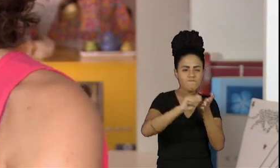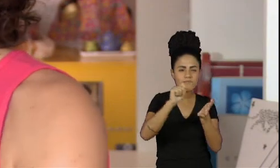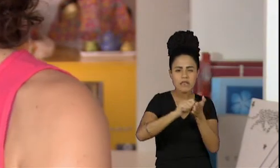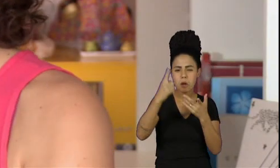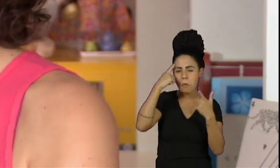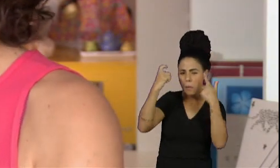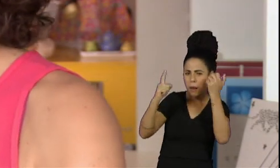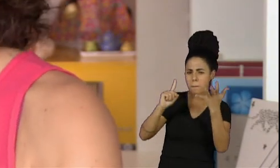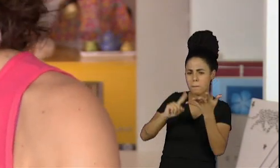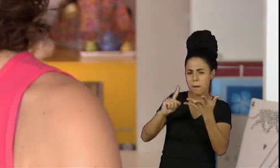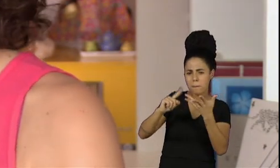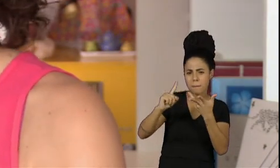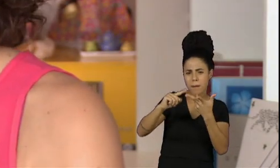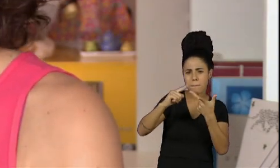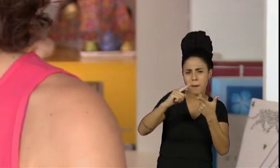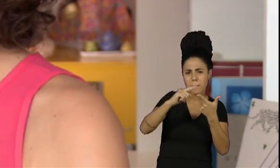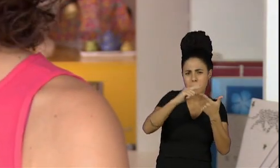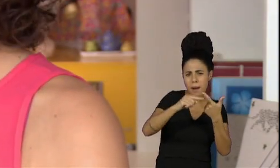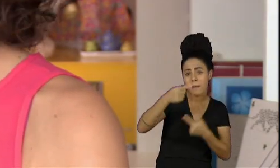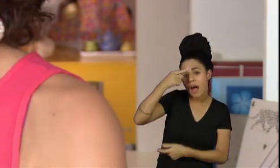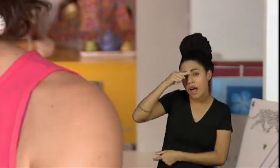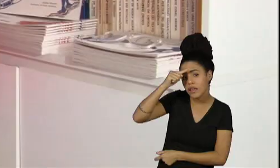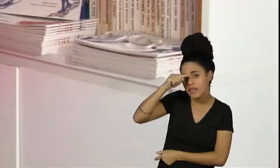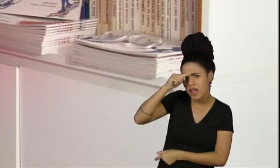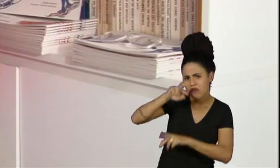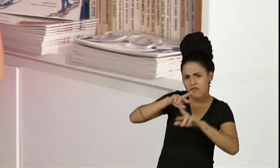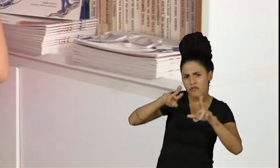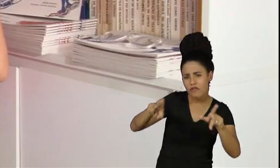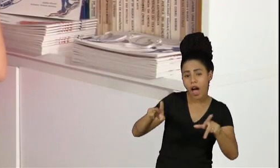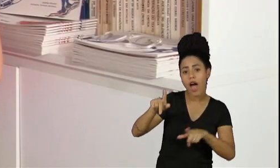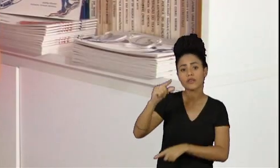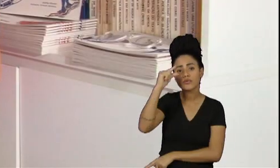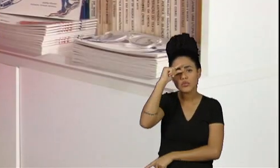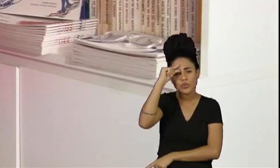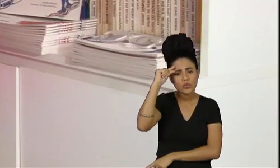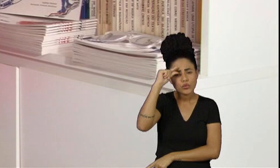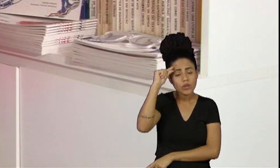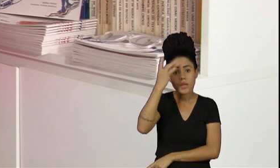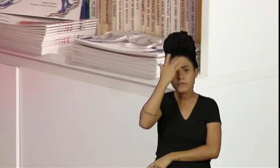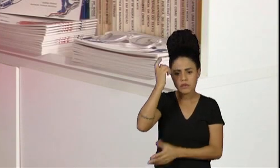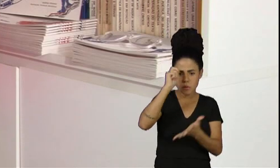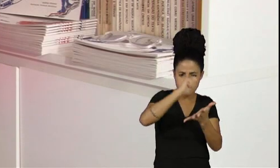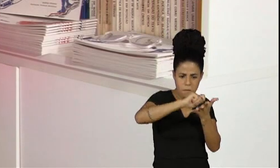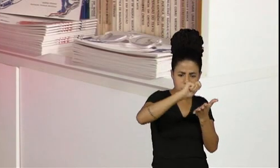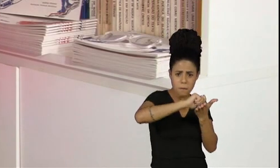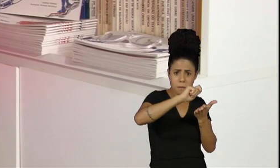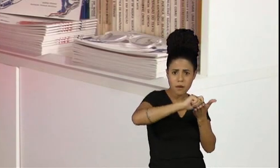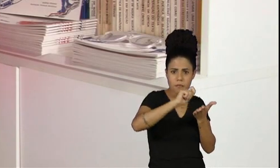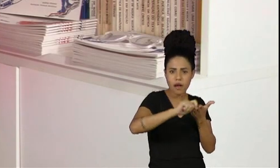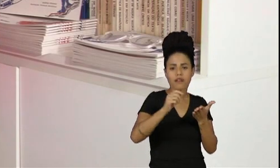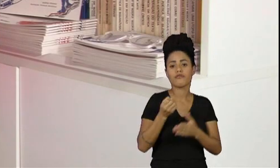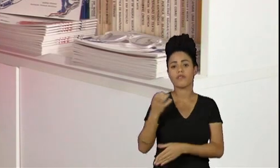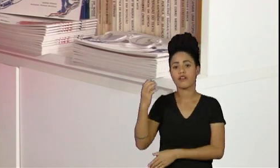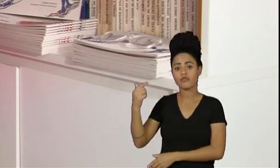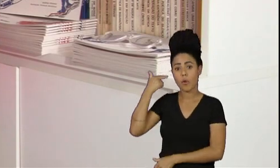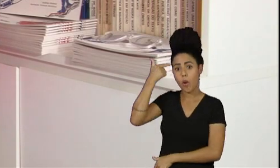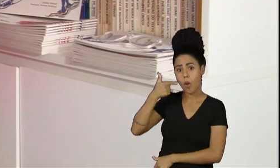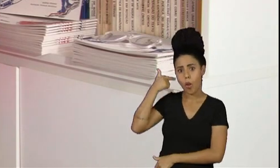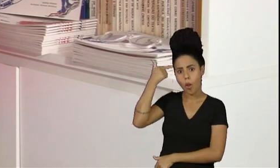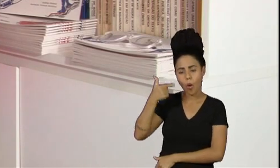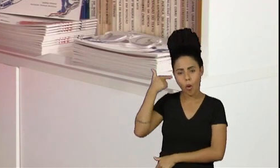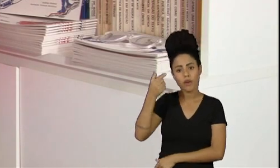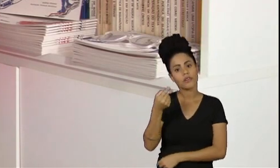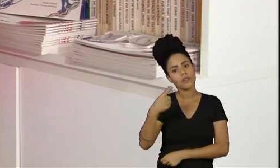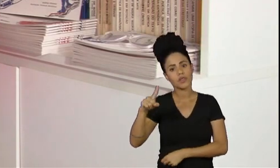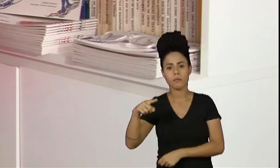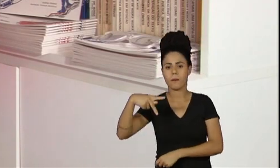Caetano Veloso, Gilberto Gil, né? E João do Vale brincava com isso. Ele falou, enquanto uns foram para Londres, né? Eu fui para Pedreiras.